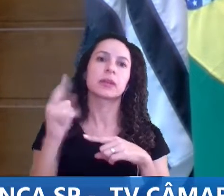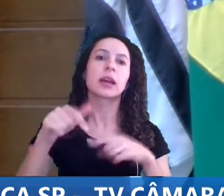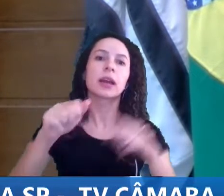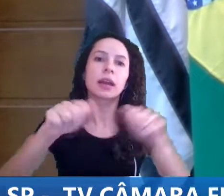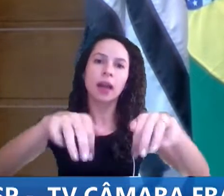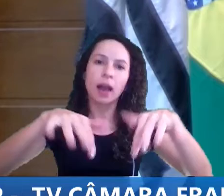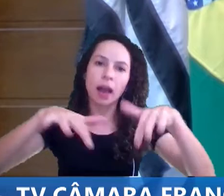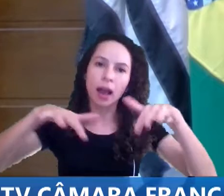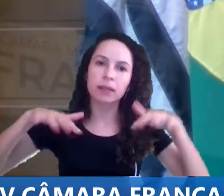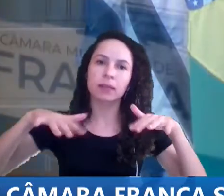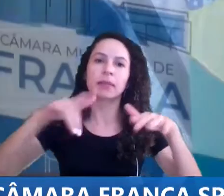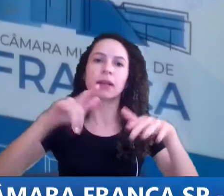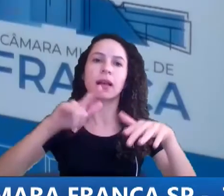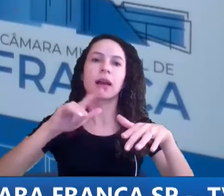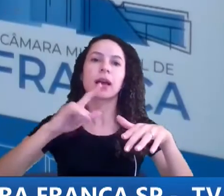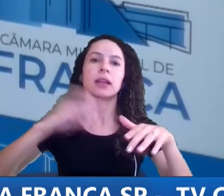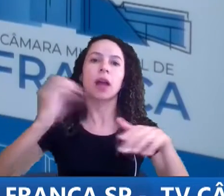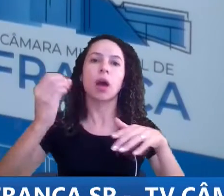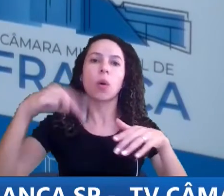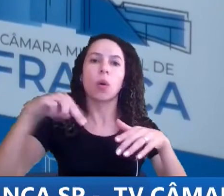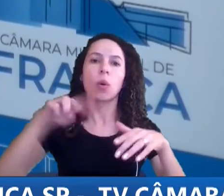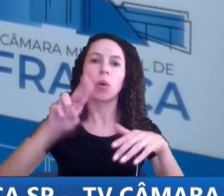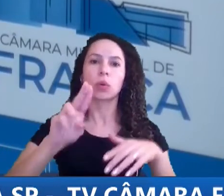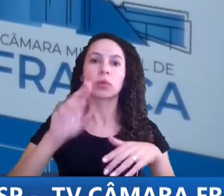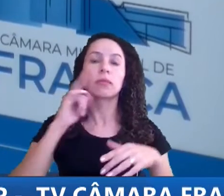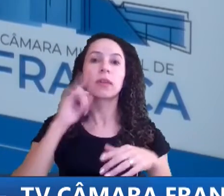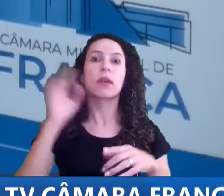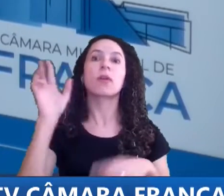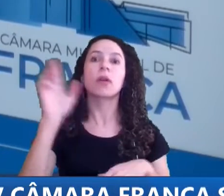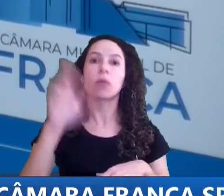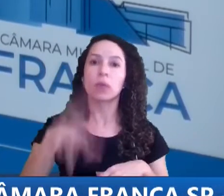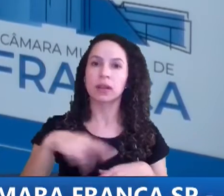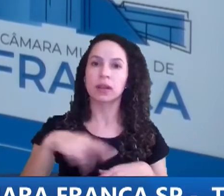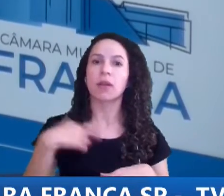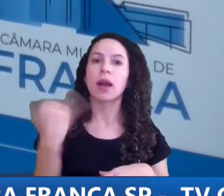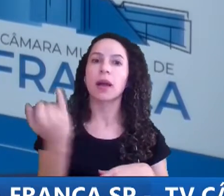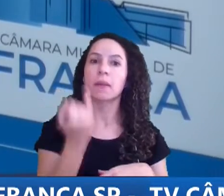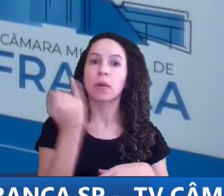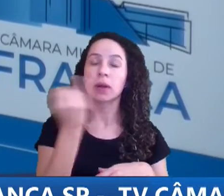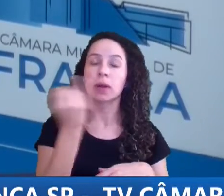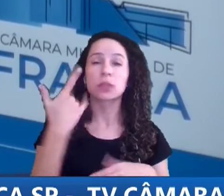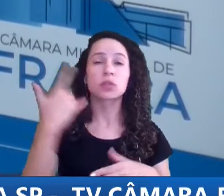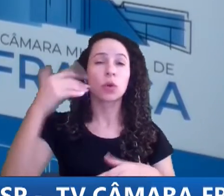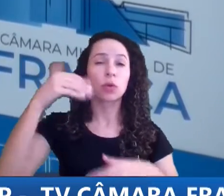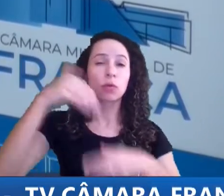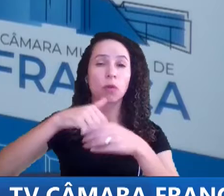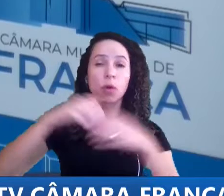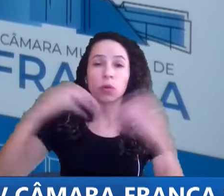Nações Unidas reconheceu essa importância quando, por unanimidade,